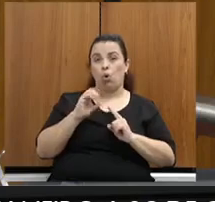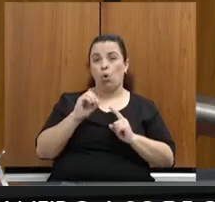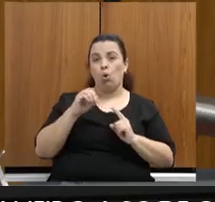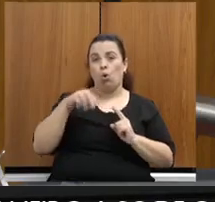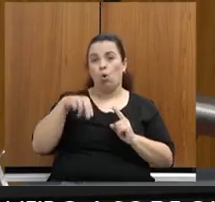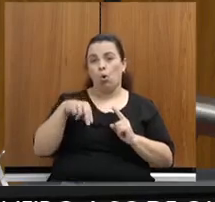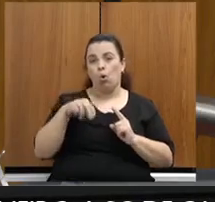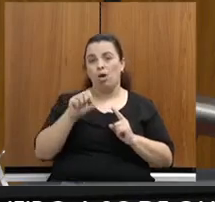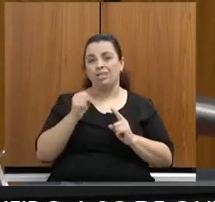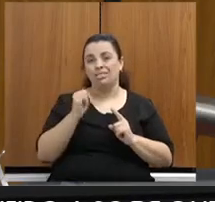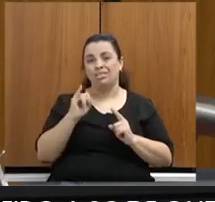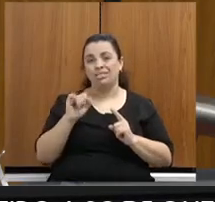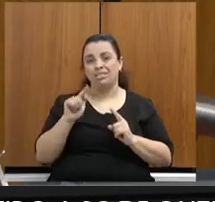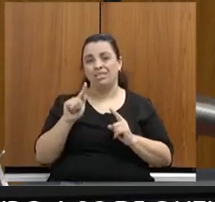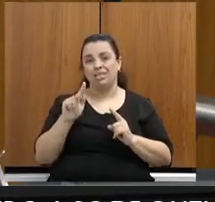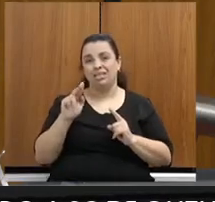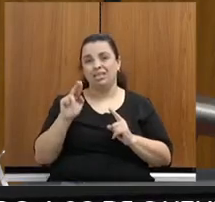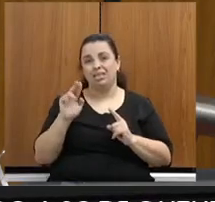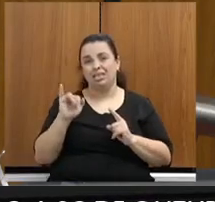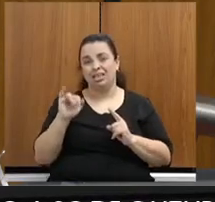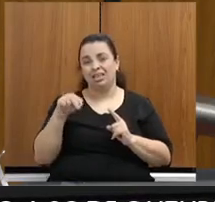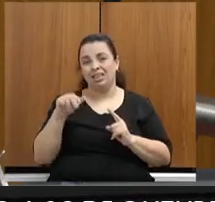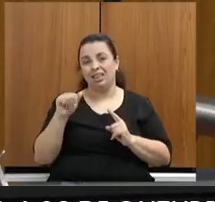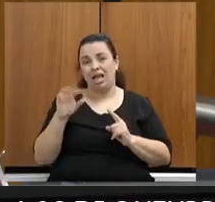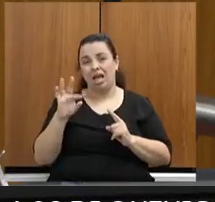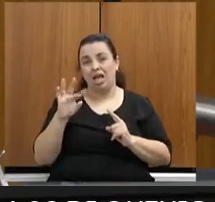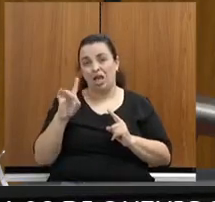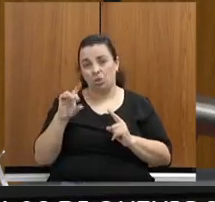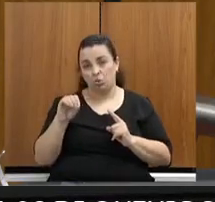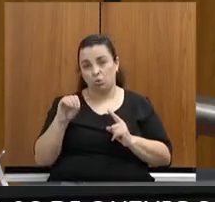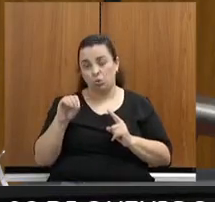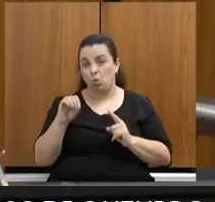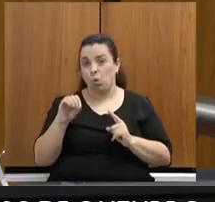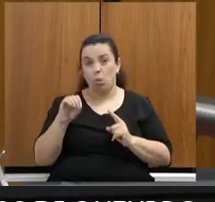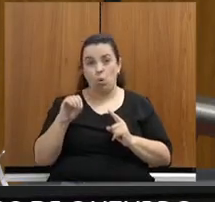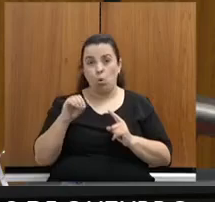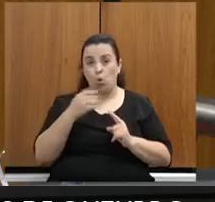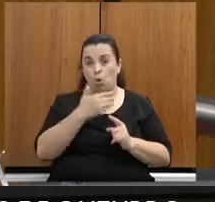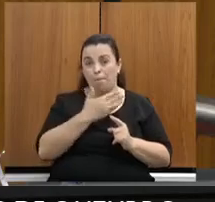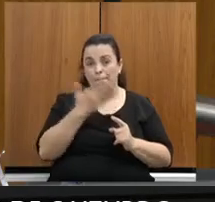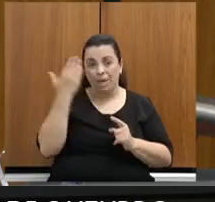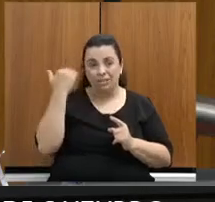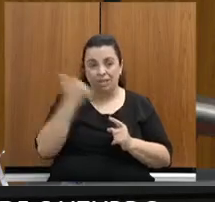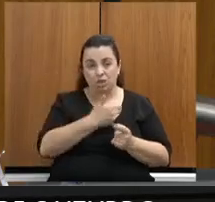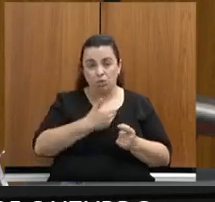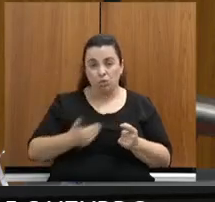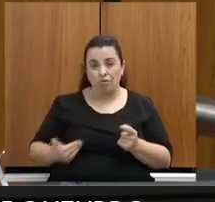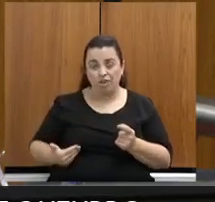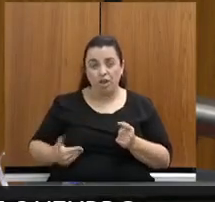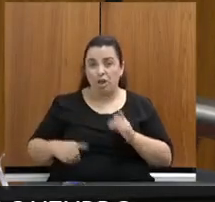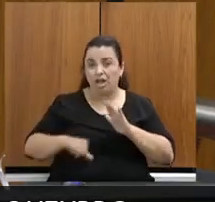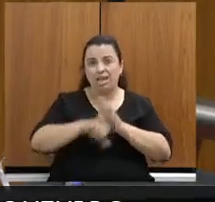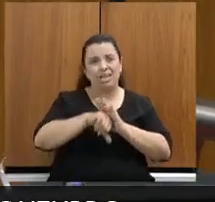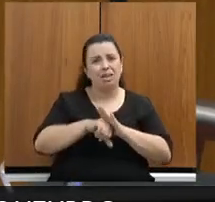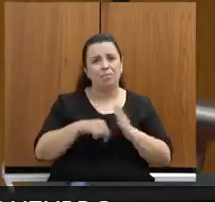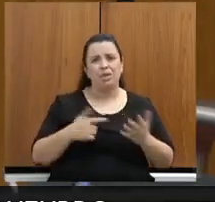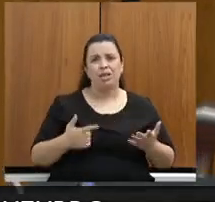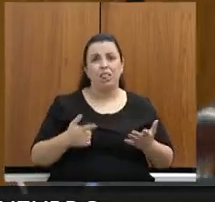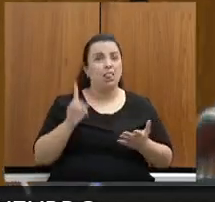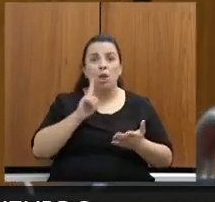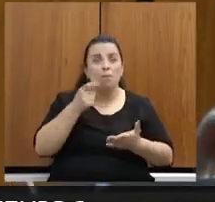crime não pagou e imagina um servidor da polícia com o nome no Serasa